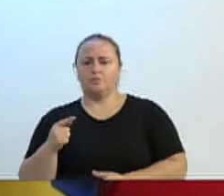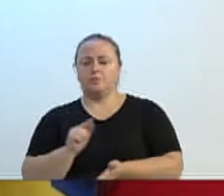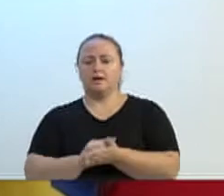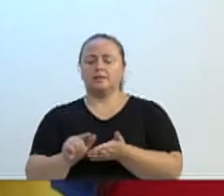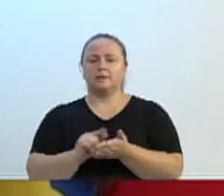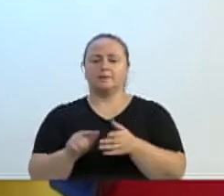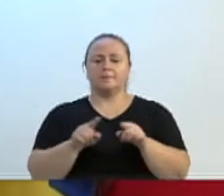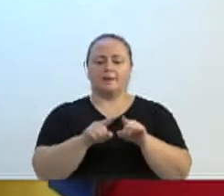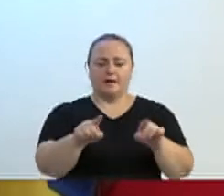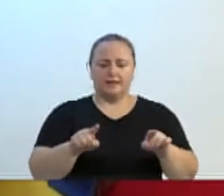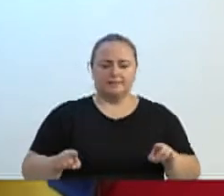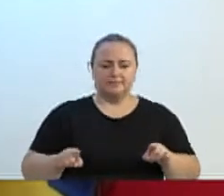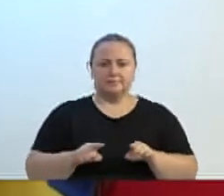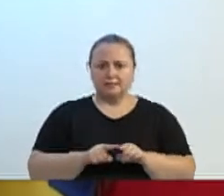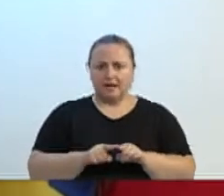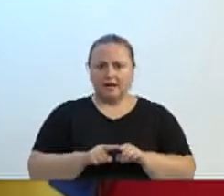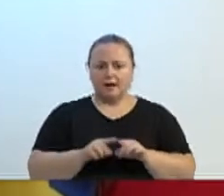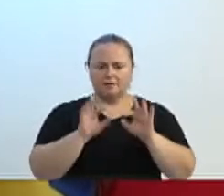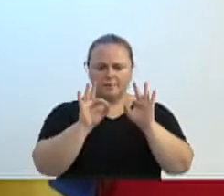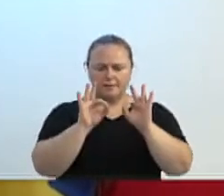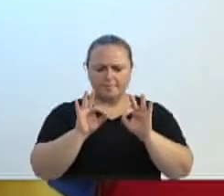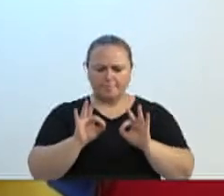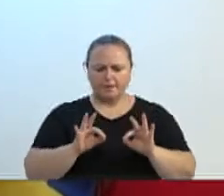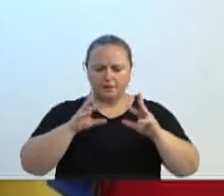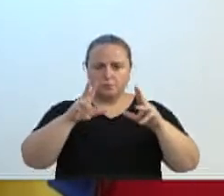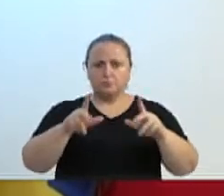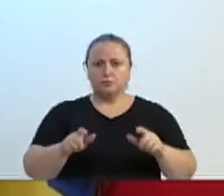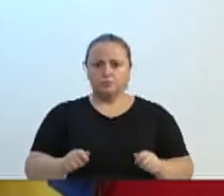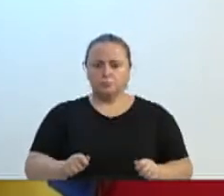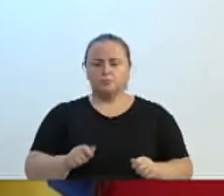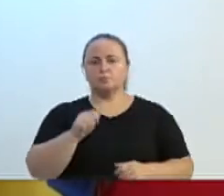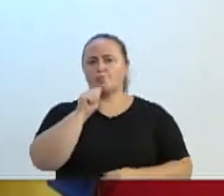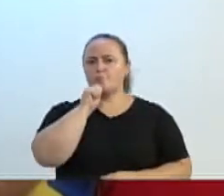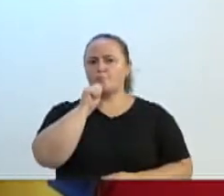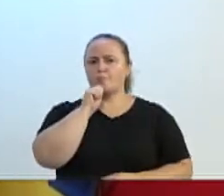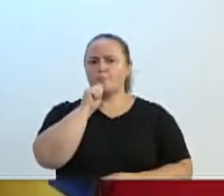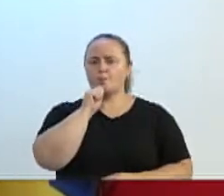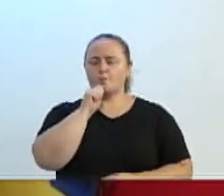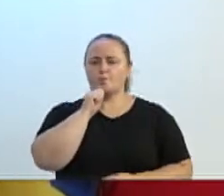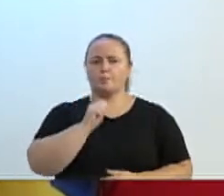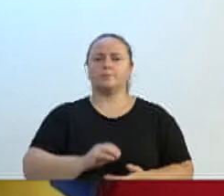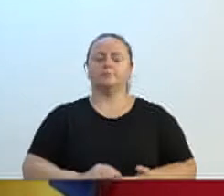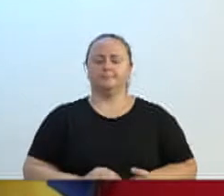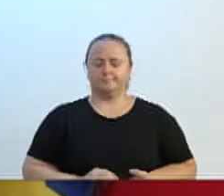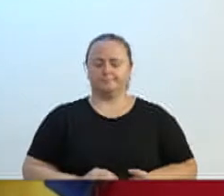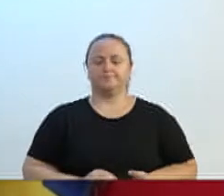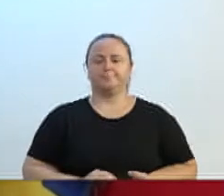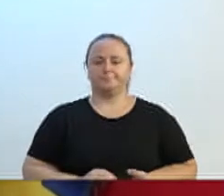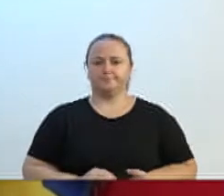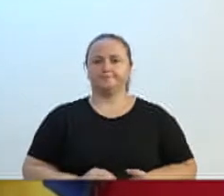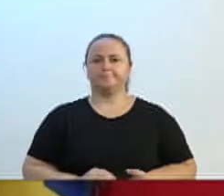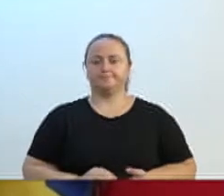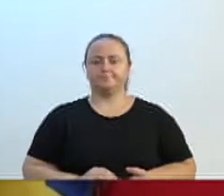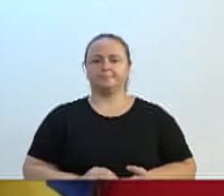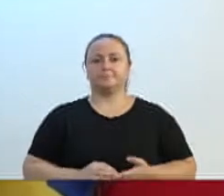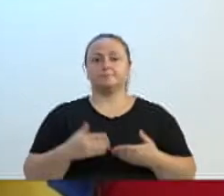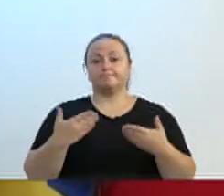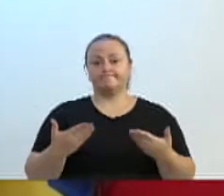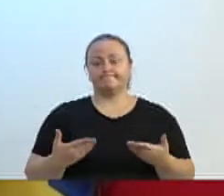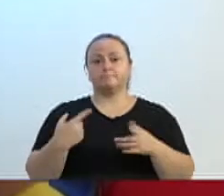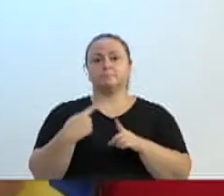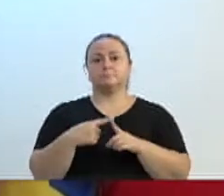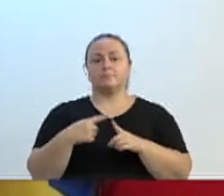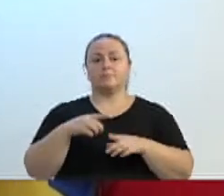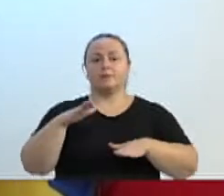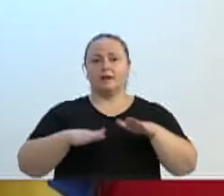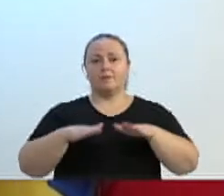sala, colocar em dia todas as vacinas que as crianças não tiveram a vacina, até porque em alguns momentos no SF